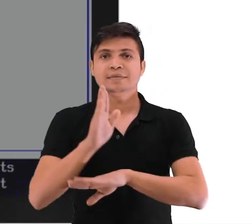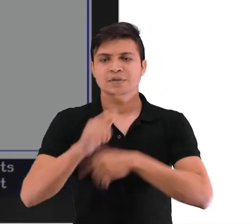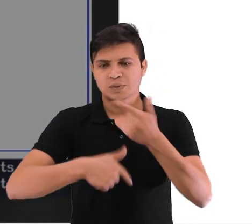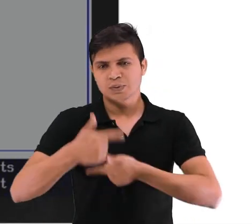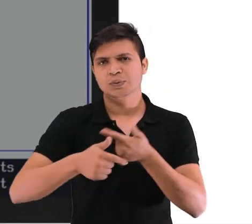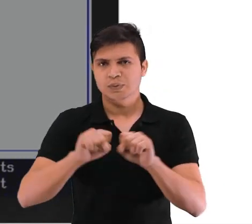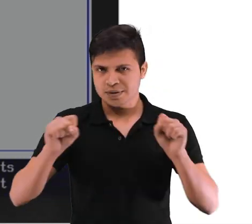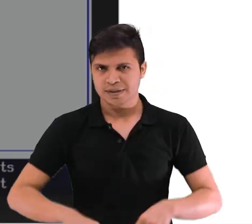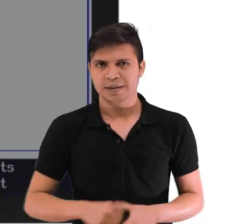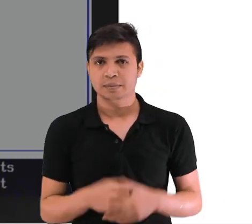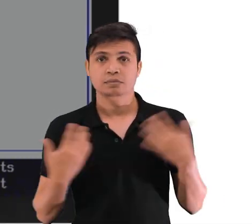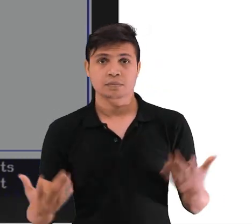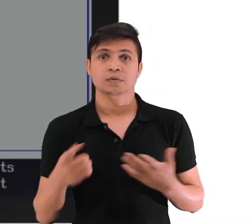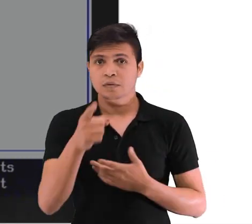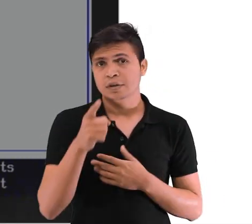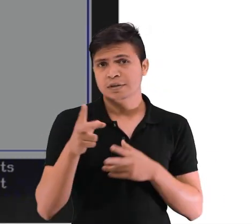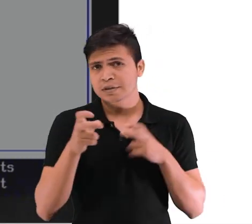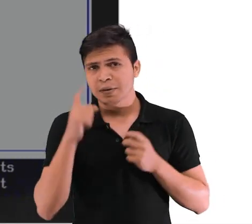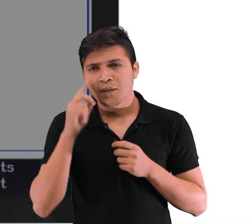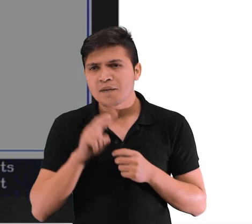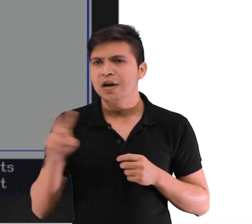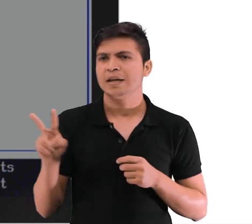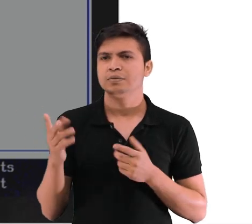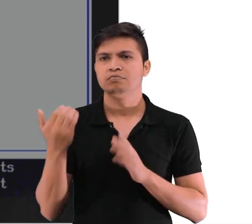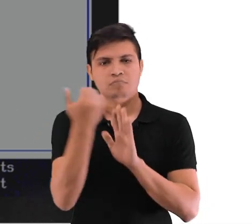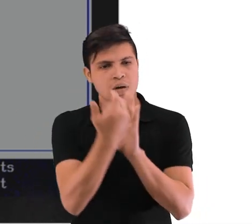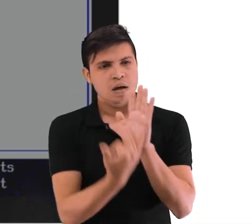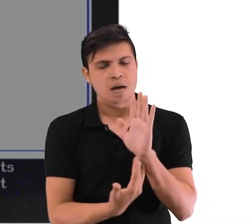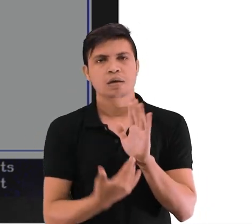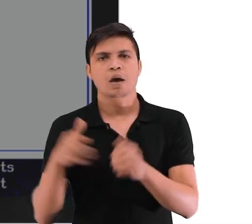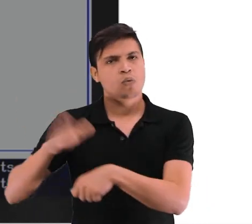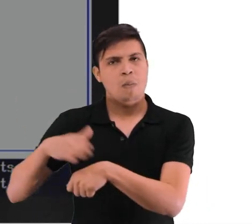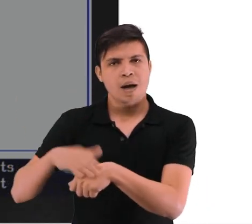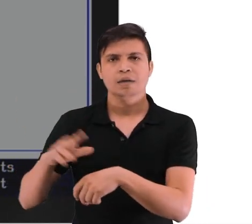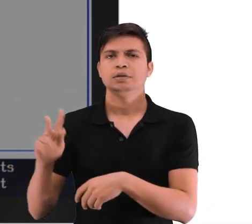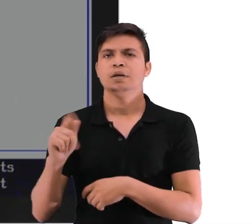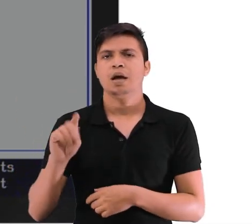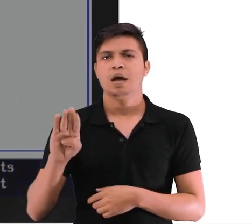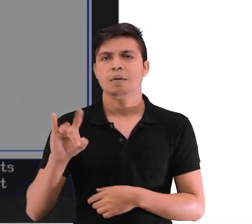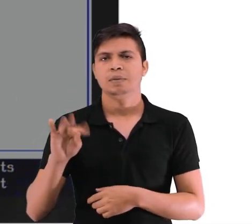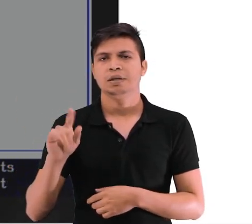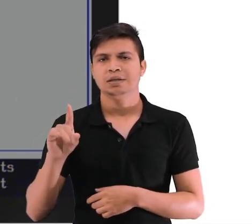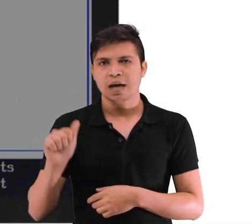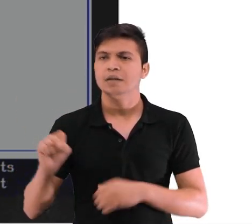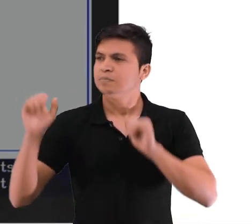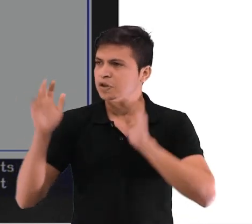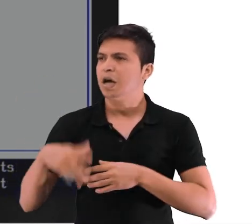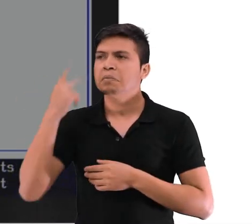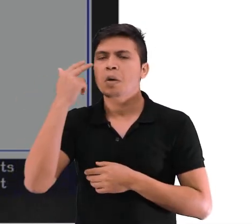E como vocês estão vendo aqui, as opções estão aqui embaixo automáticas e habilitadas, como vocês estão vendo, estão normais de